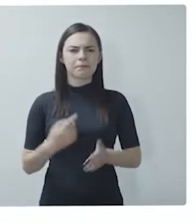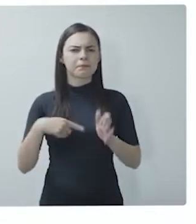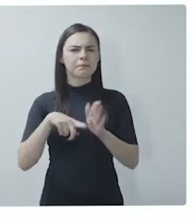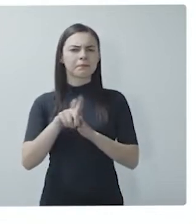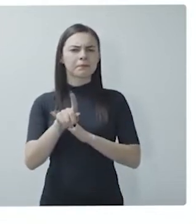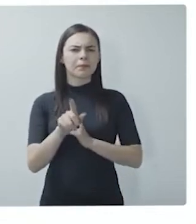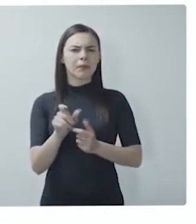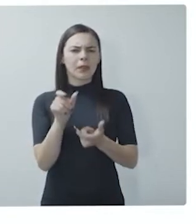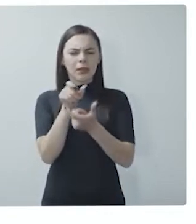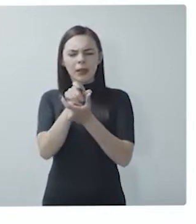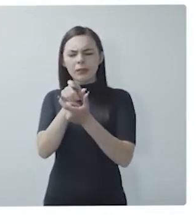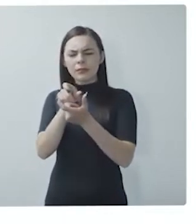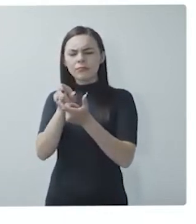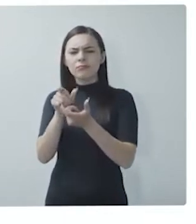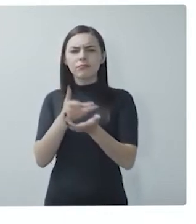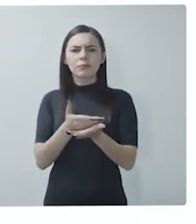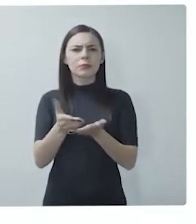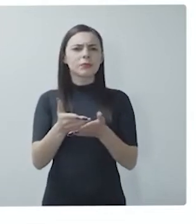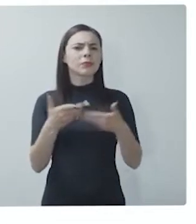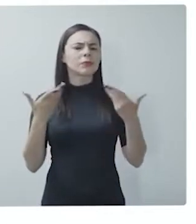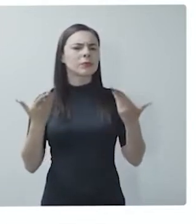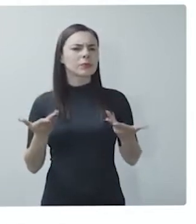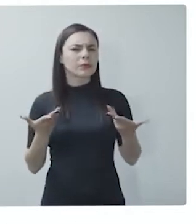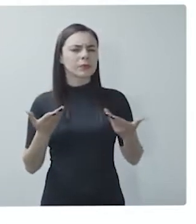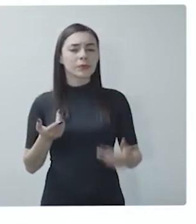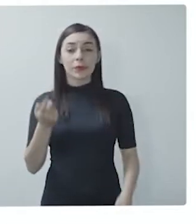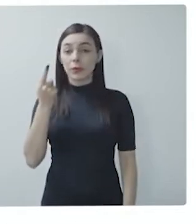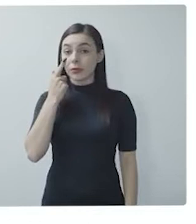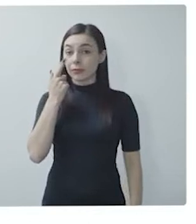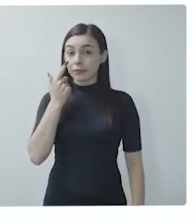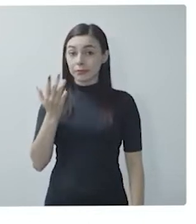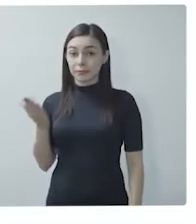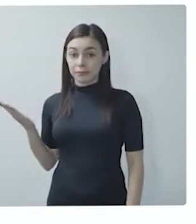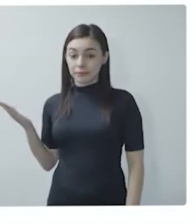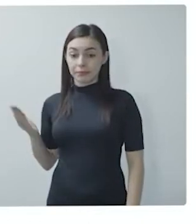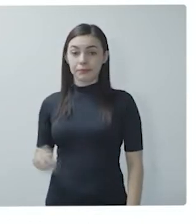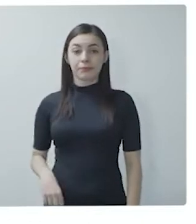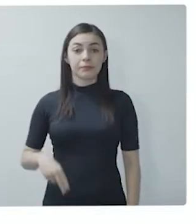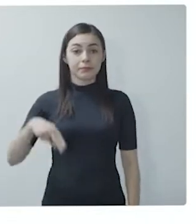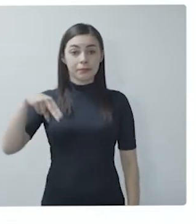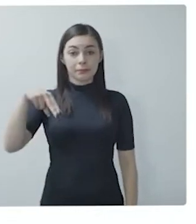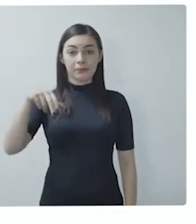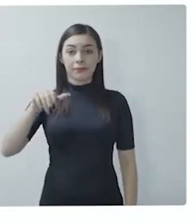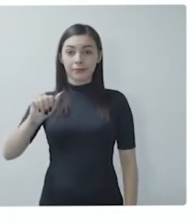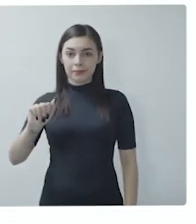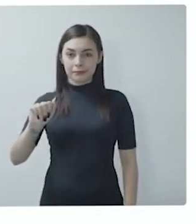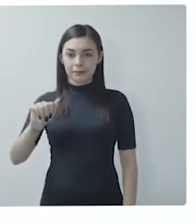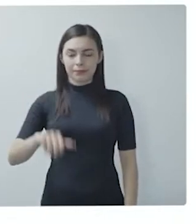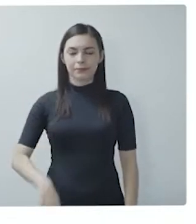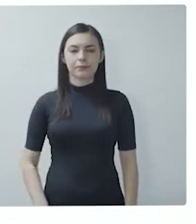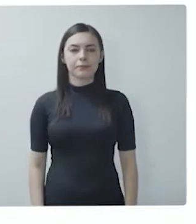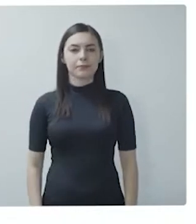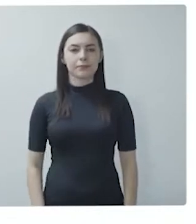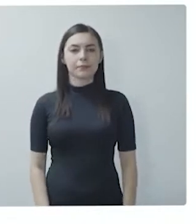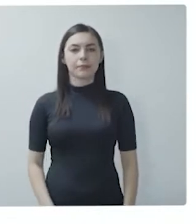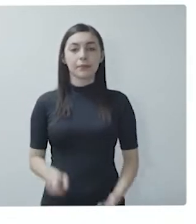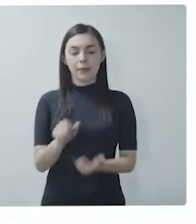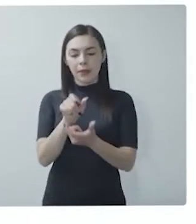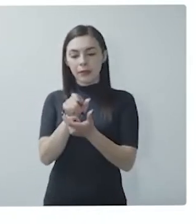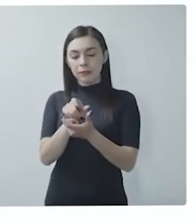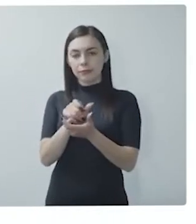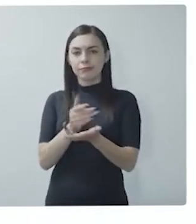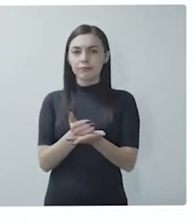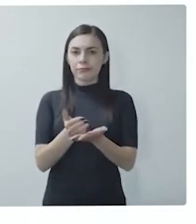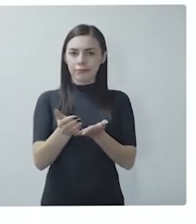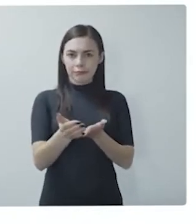a sílaba inicial da palavra natação? Olhem lá. É o na. É a primeira sílaba